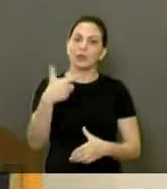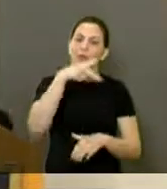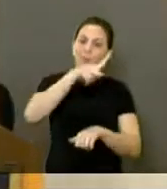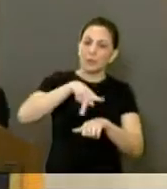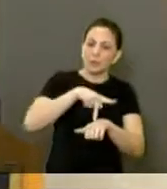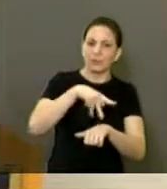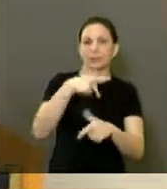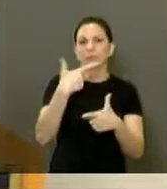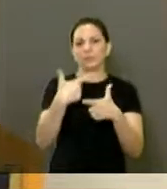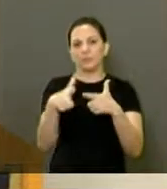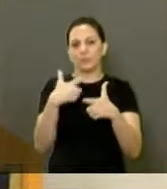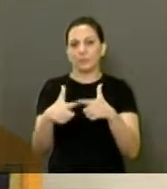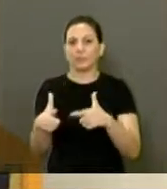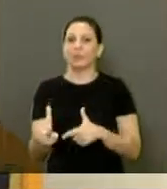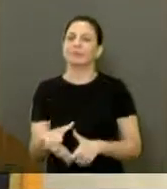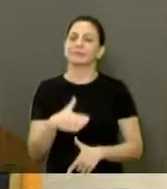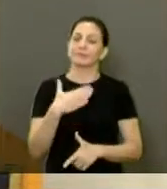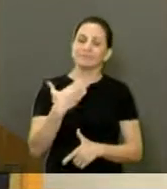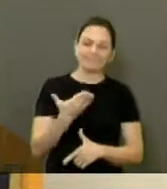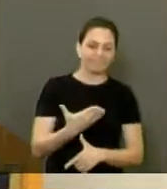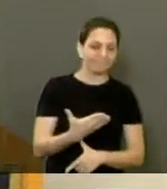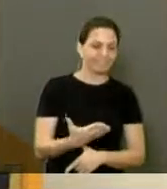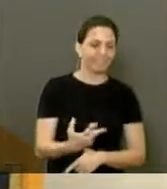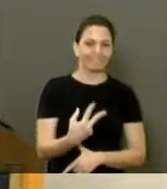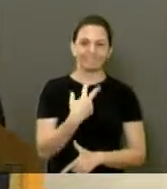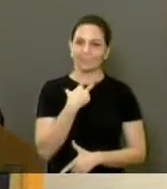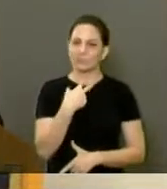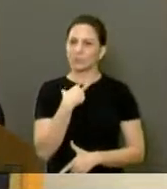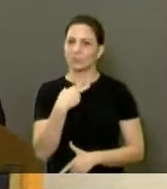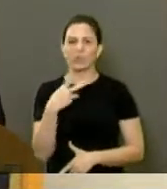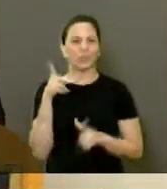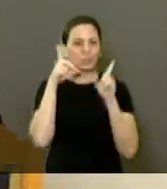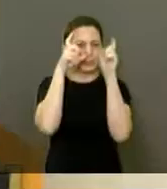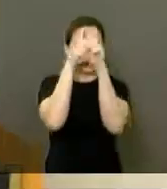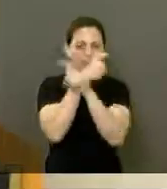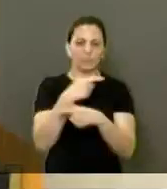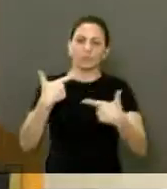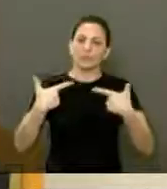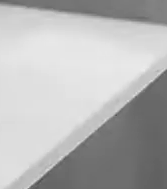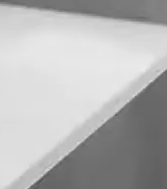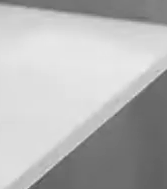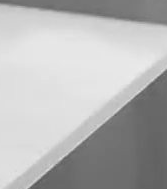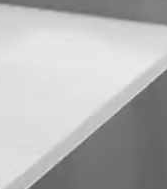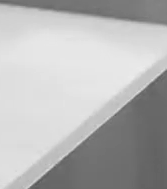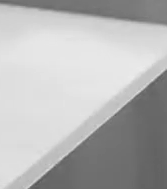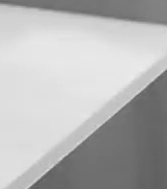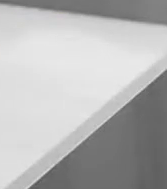porque não está fácil. E nesta guerra, nós não vamos a lugar nenhum. Obrigada.